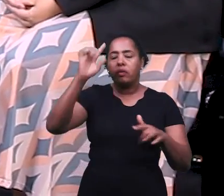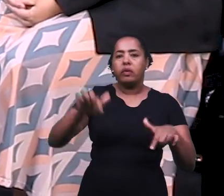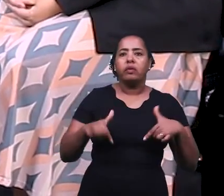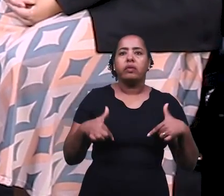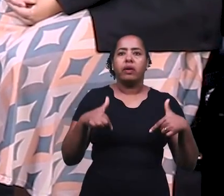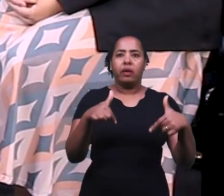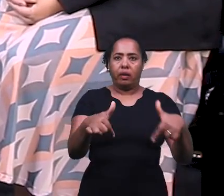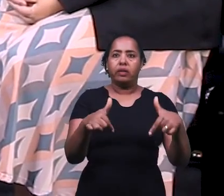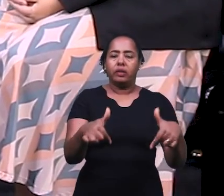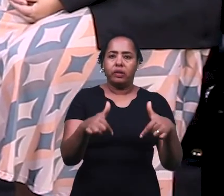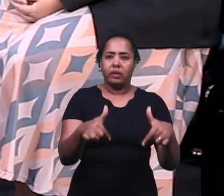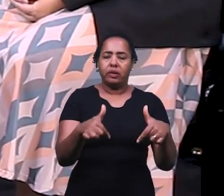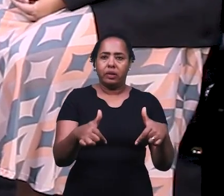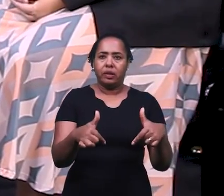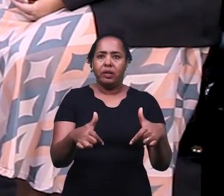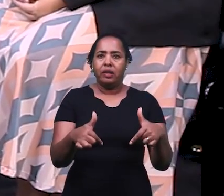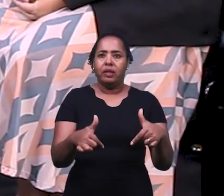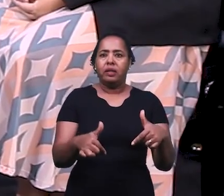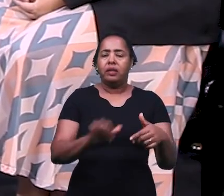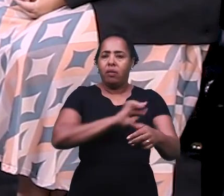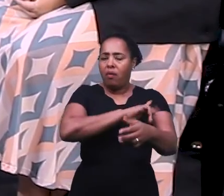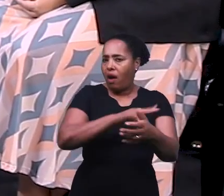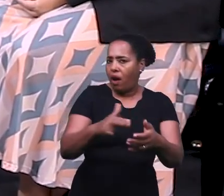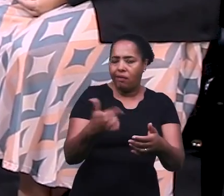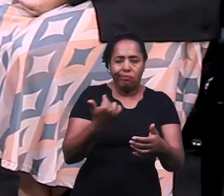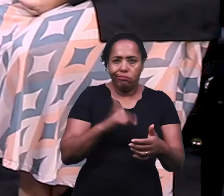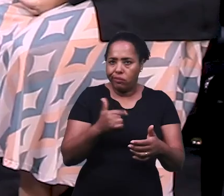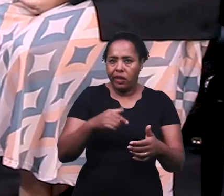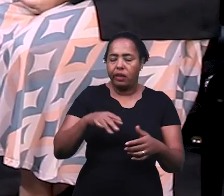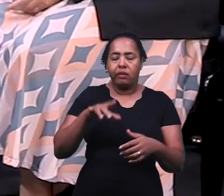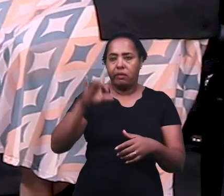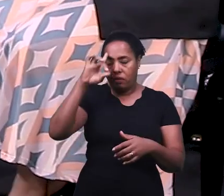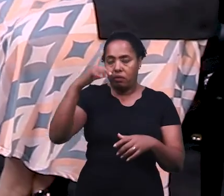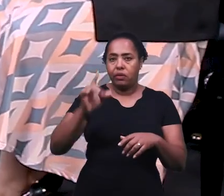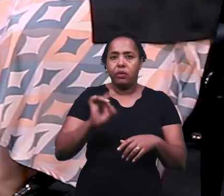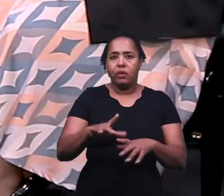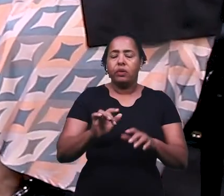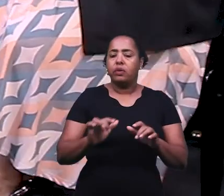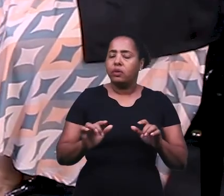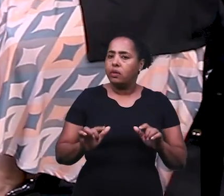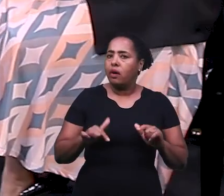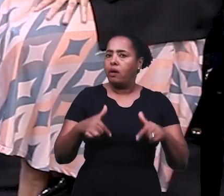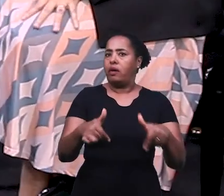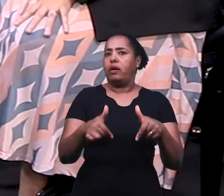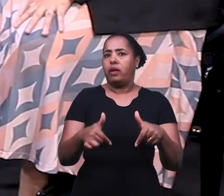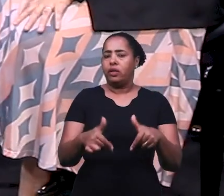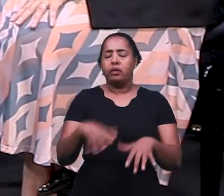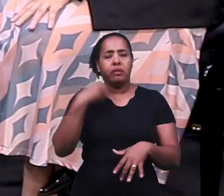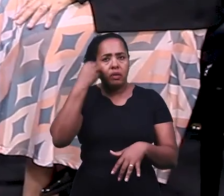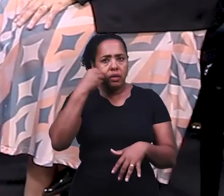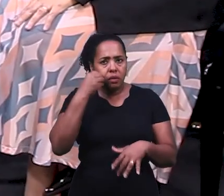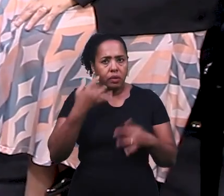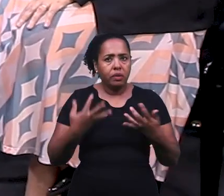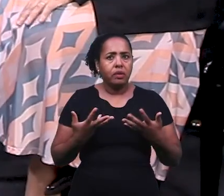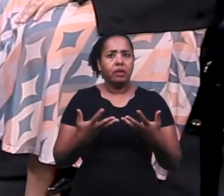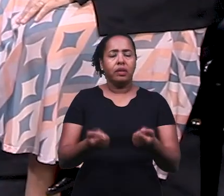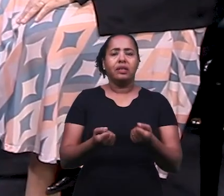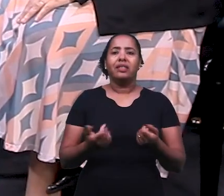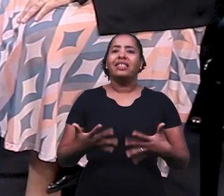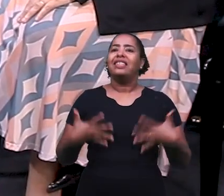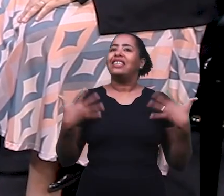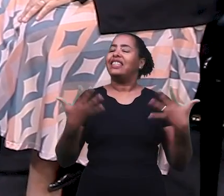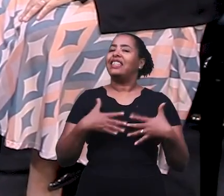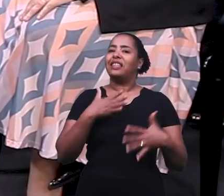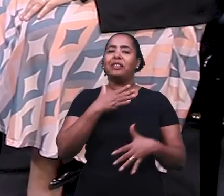onde Deus opera, né? Deus não tem povo, não tem raça, ele só opera. Então isso pra gente lá é uma experiência